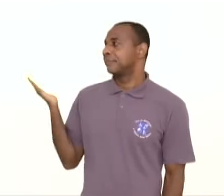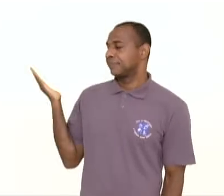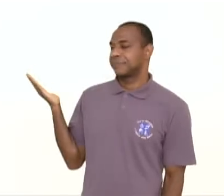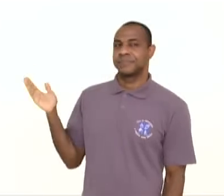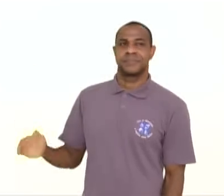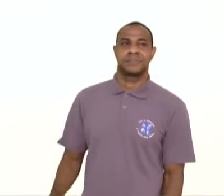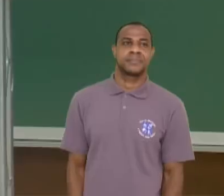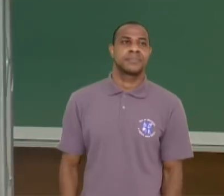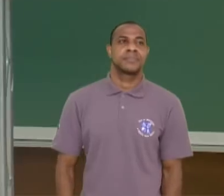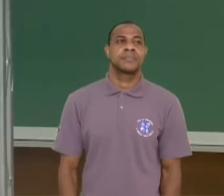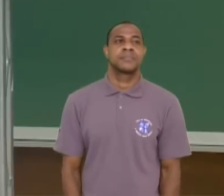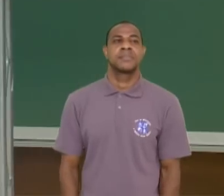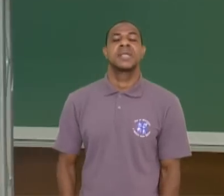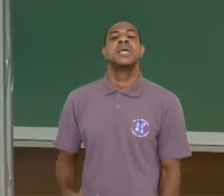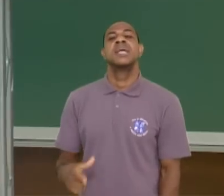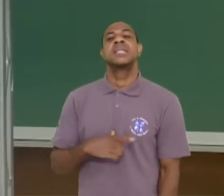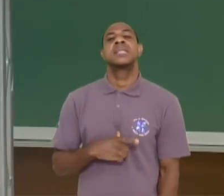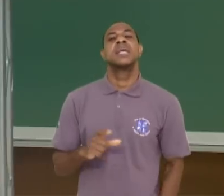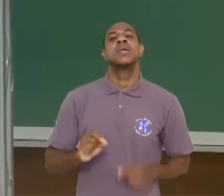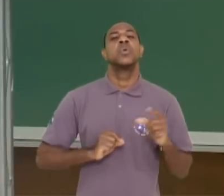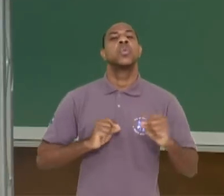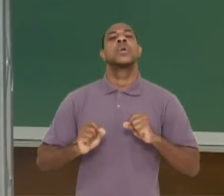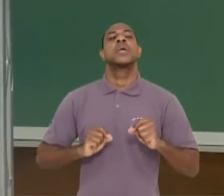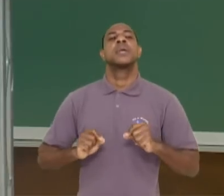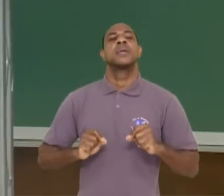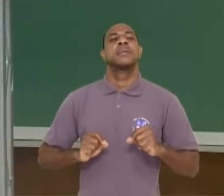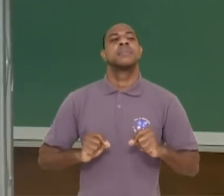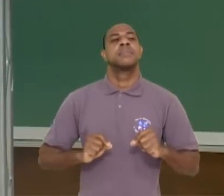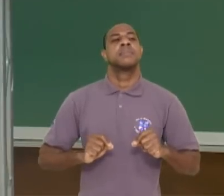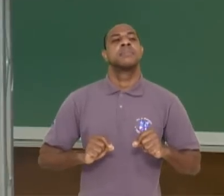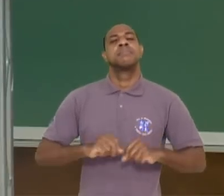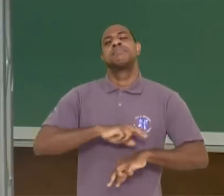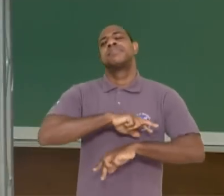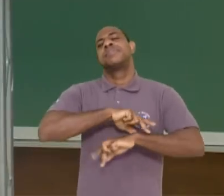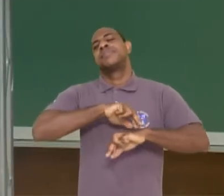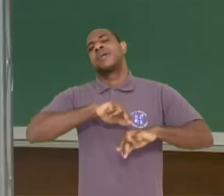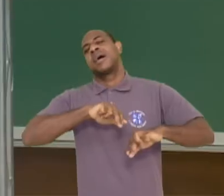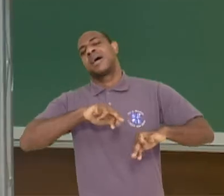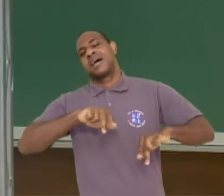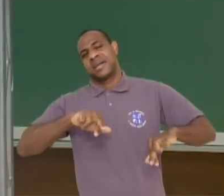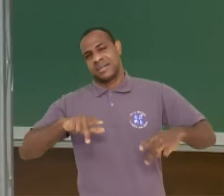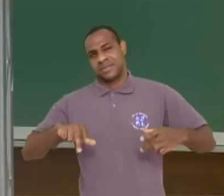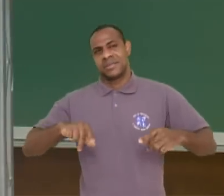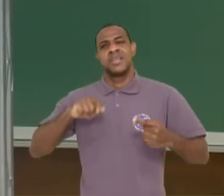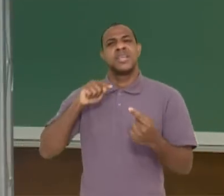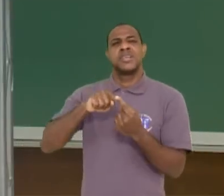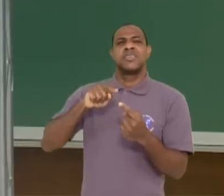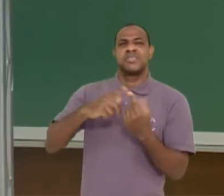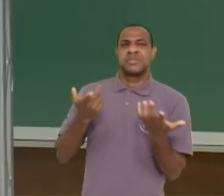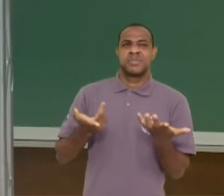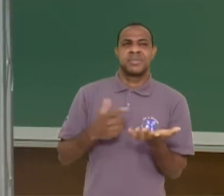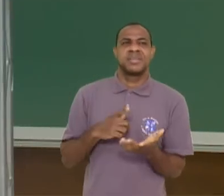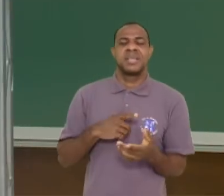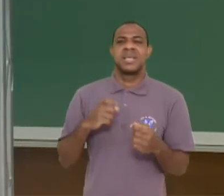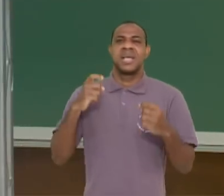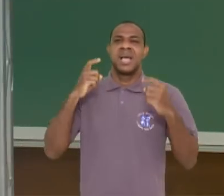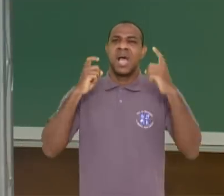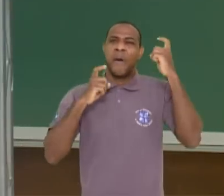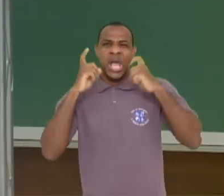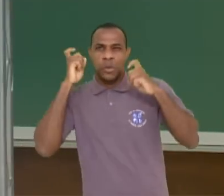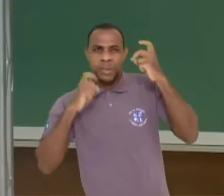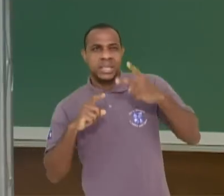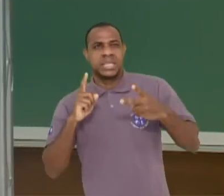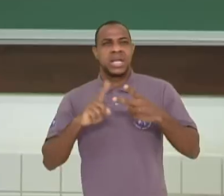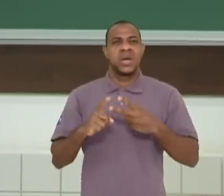através da mímica então desenvolve-se N situações ali, né? Então é raciocínio, expressão, melhoramento